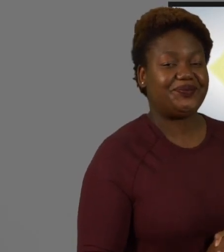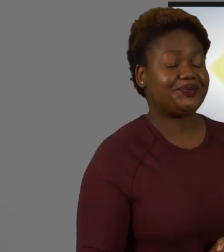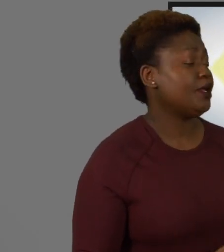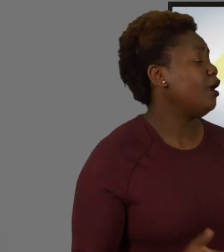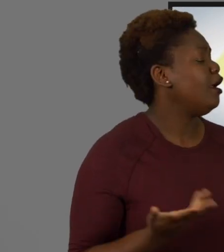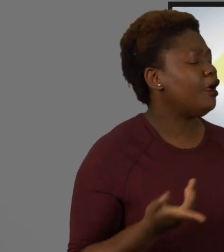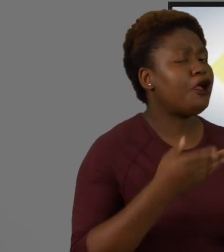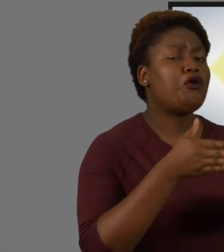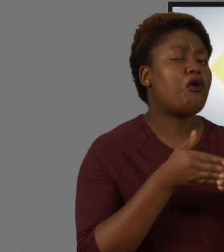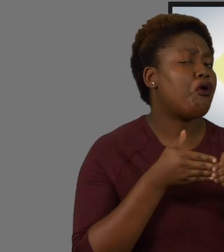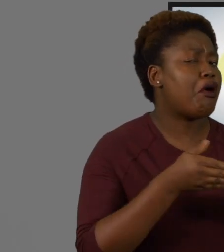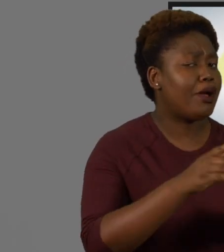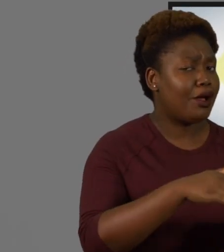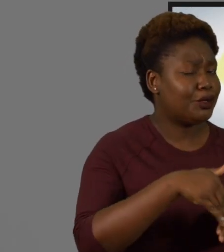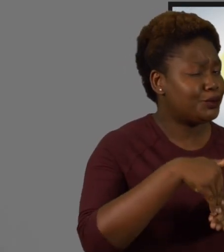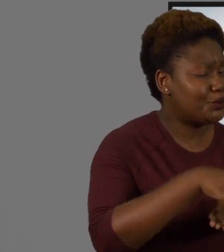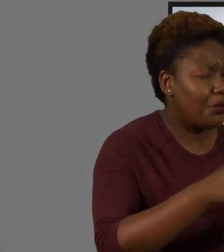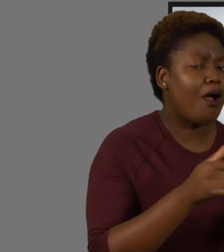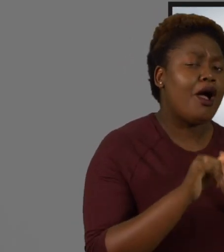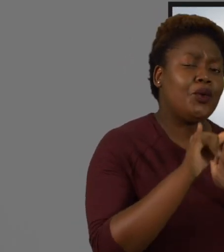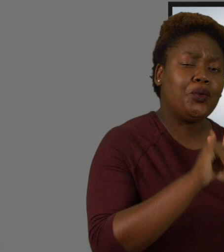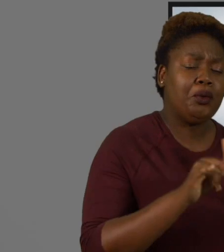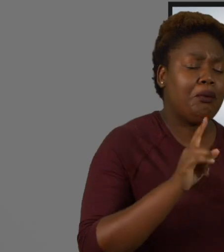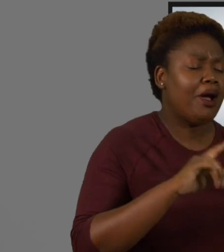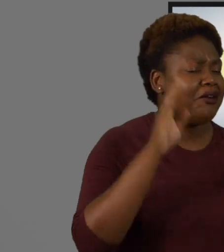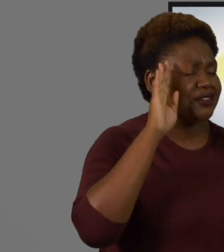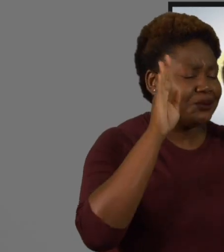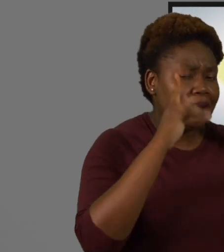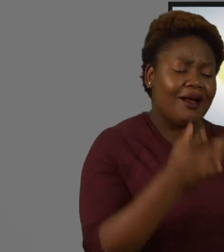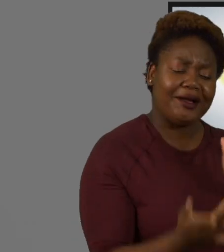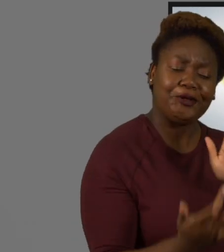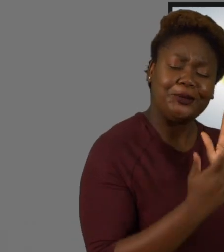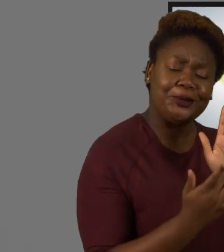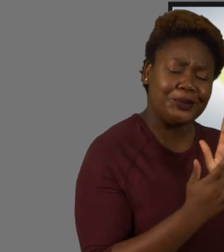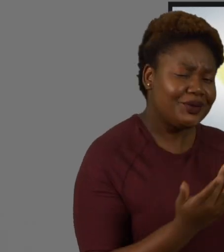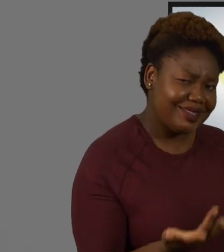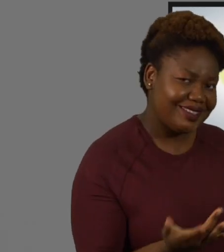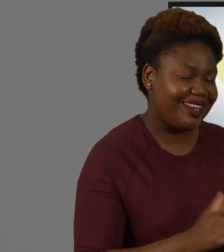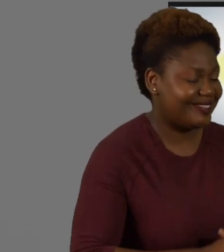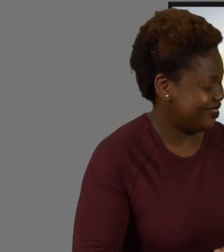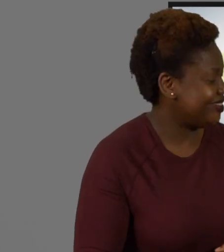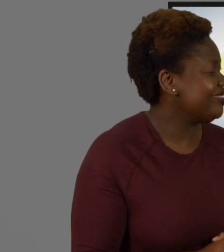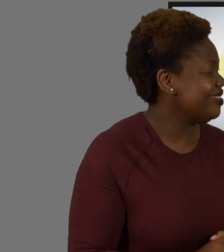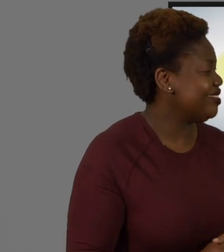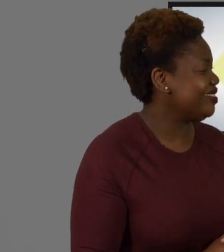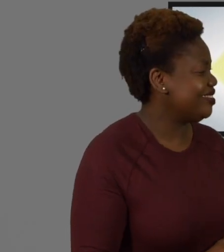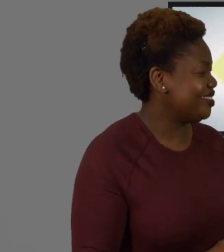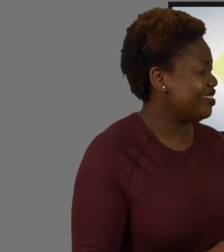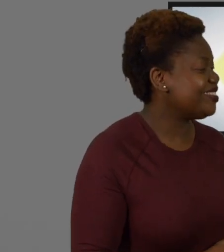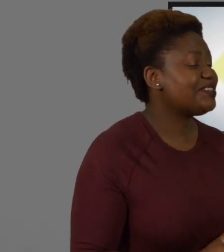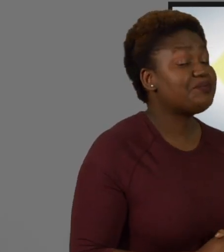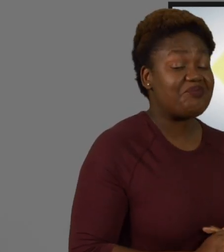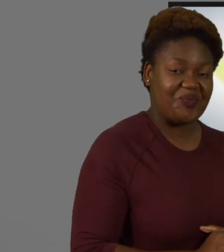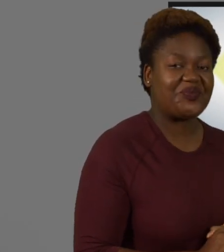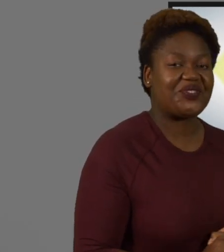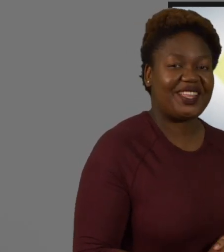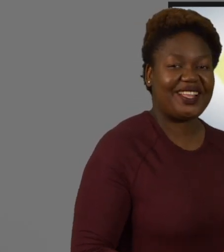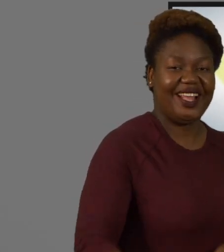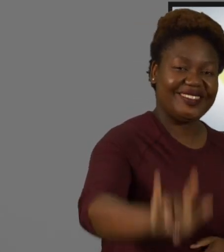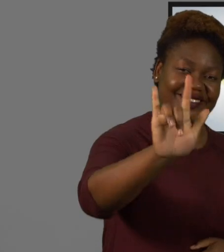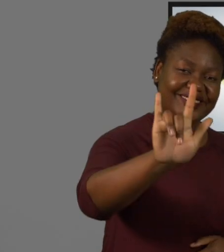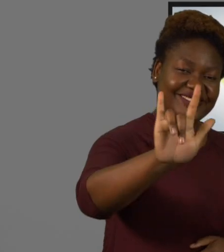Surdo de hoje. Continue a acompanhar as nossas matérias no Facebook e no Youtube. Estaremos juntos daqui a sete